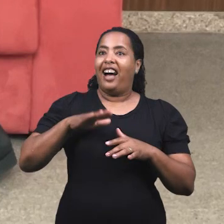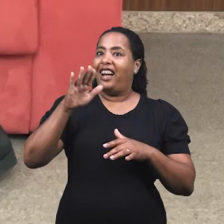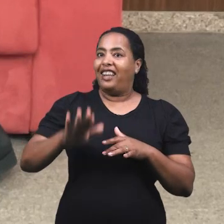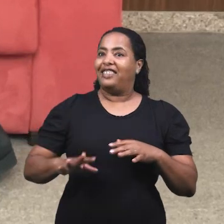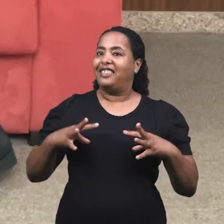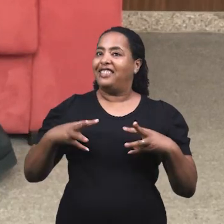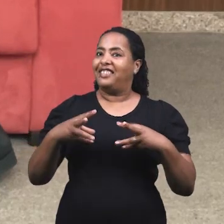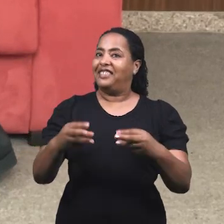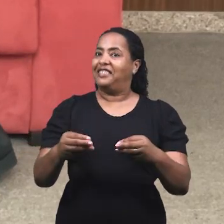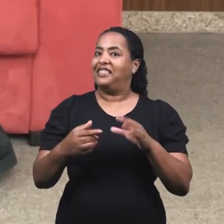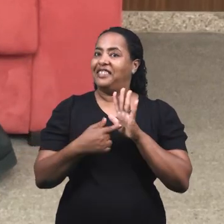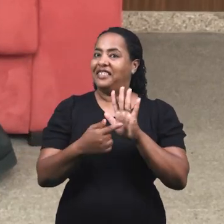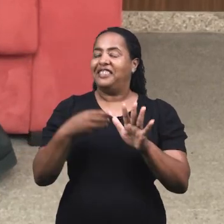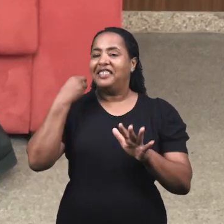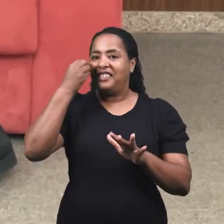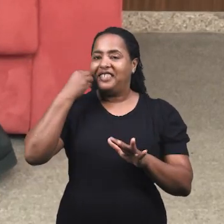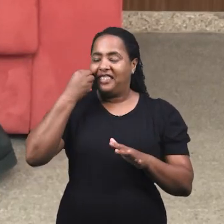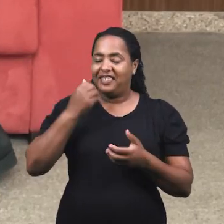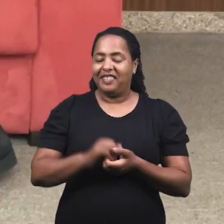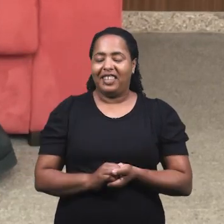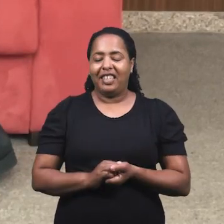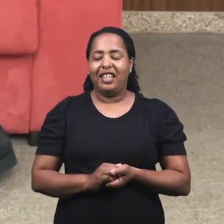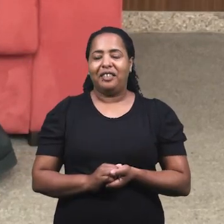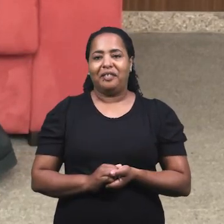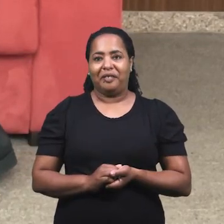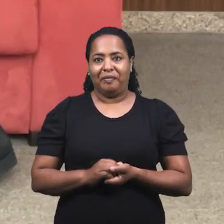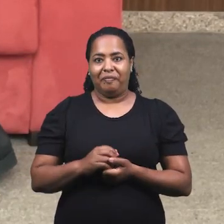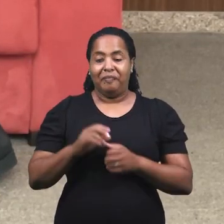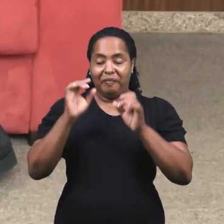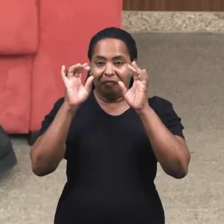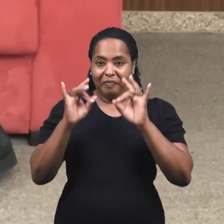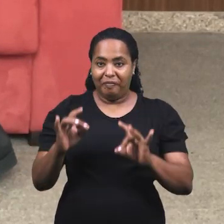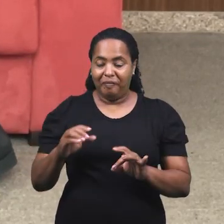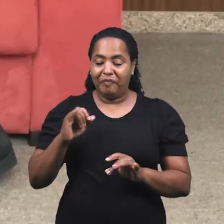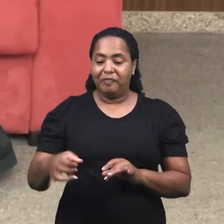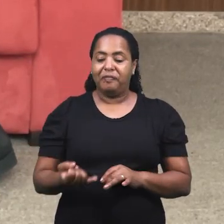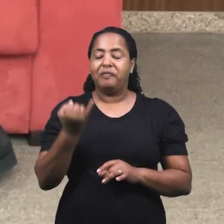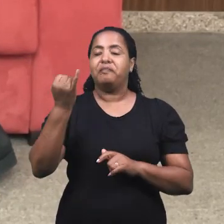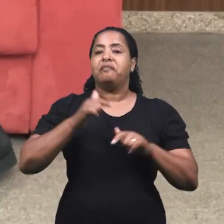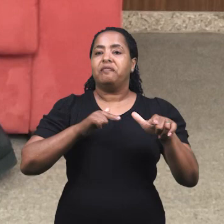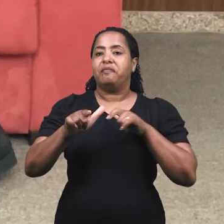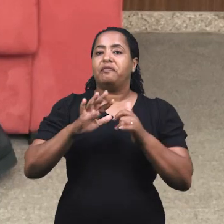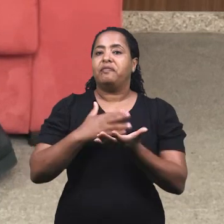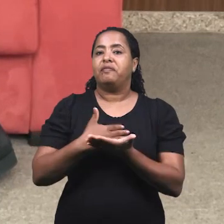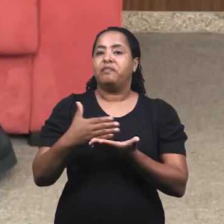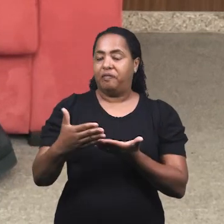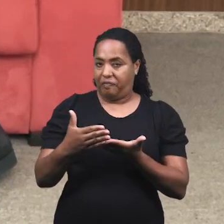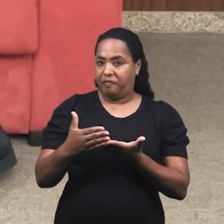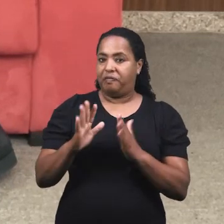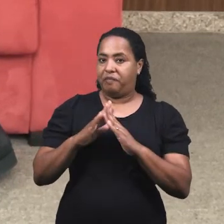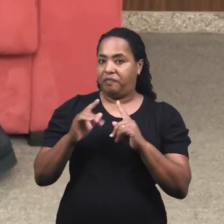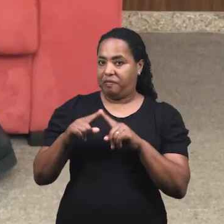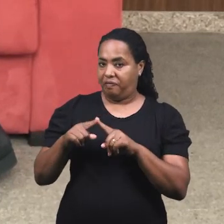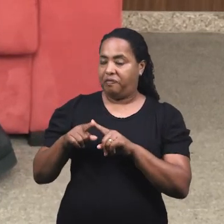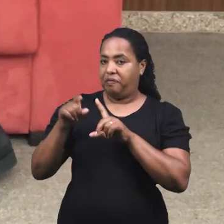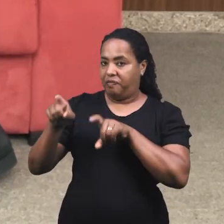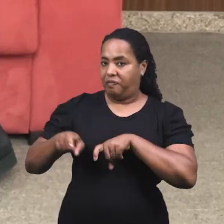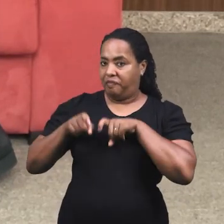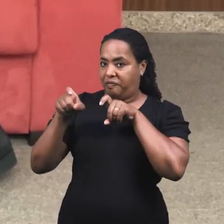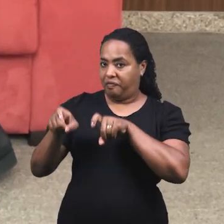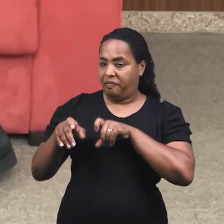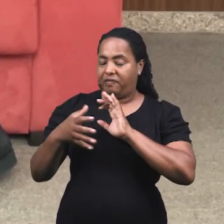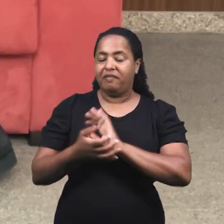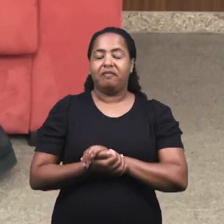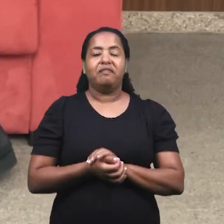e das experiências que tivemos, particularmente quando tive a oportunidade de trabalhar no início do estabelecimento da Igreja da Rocinha. Bom,